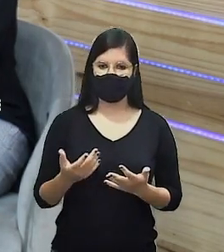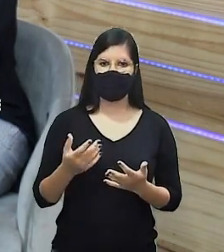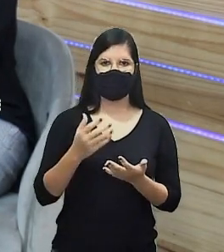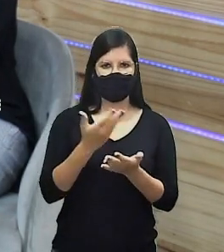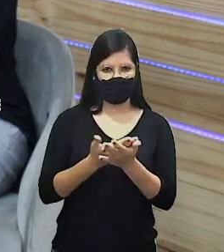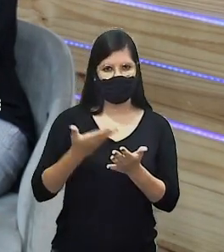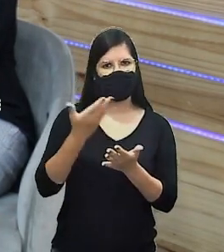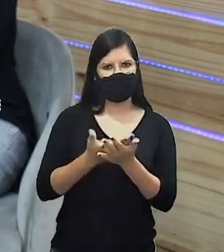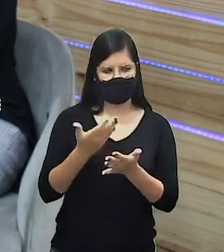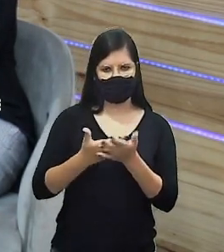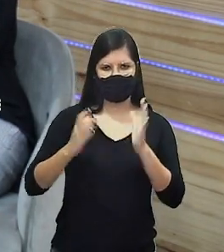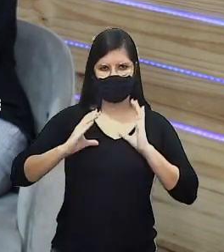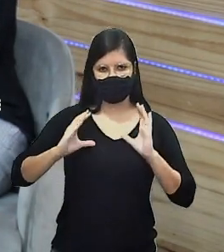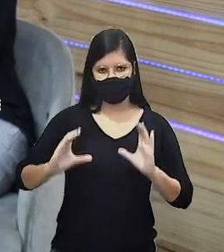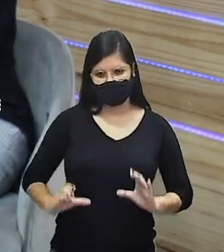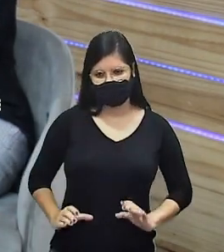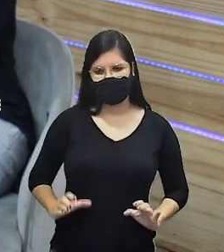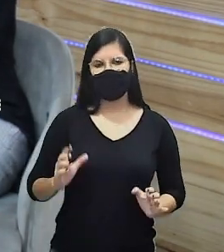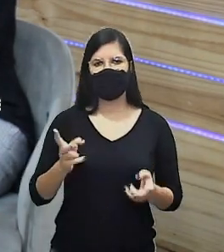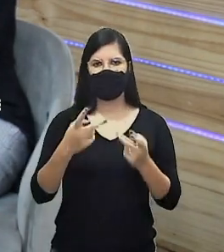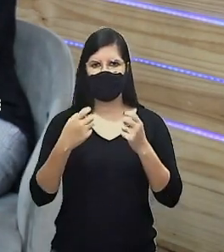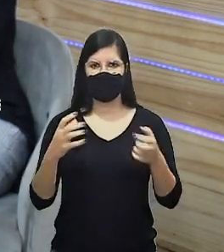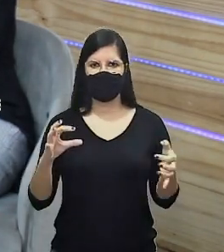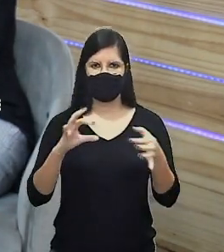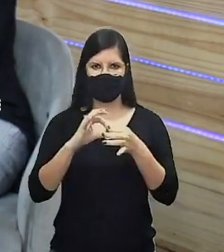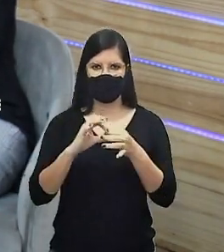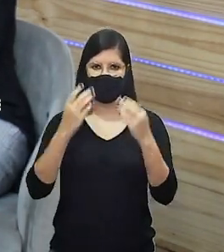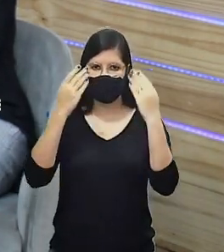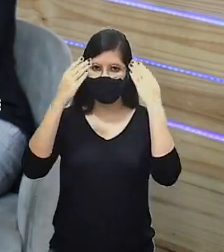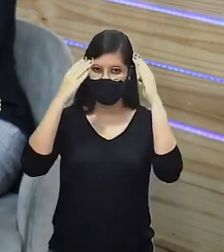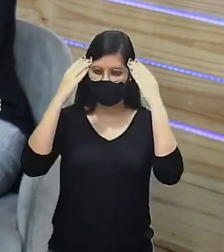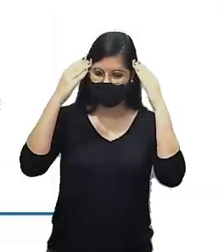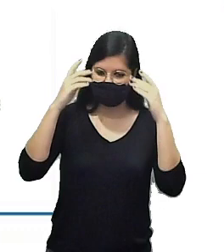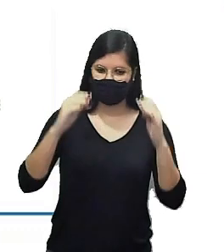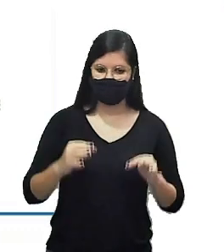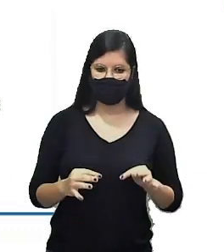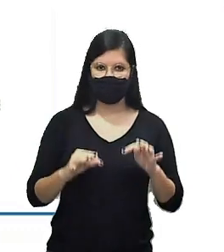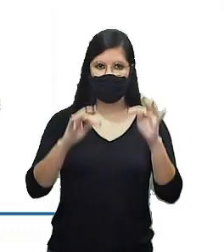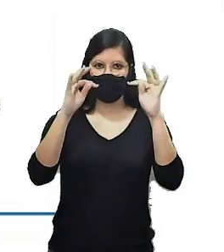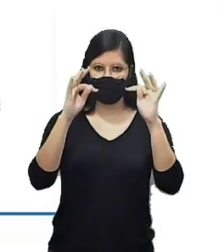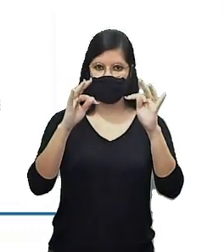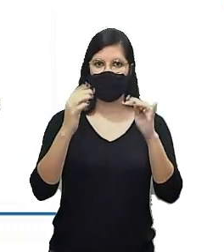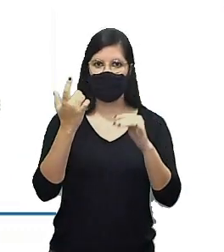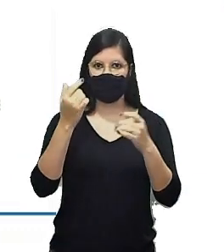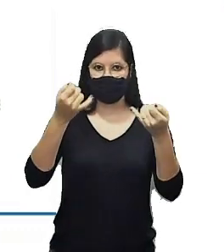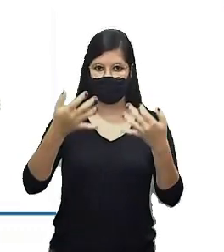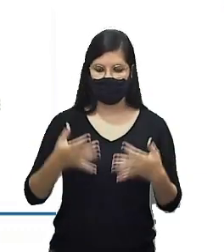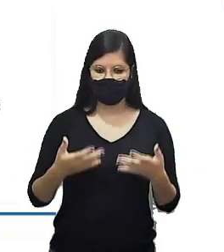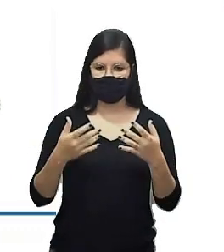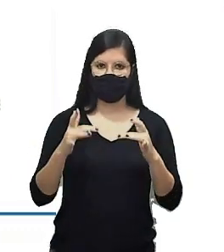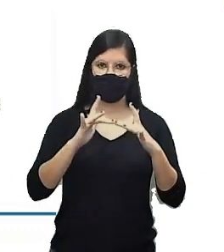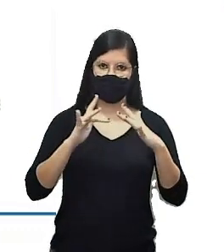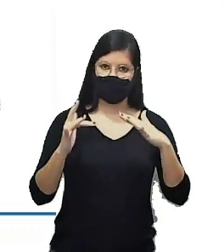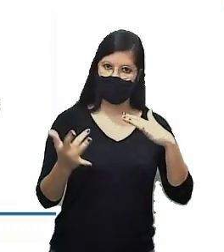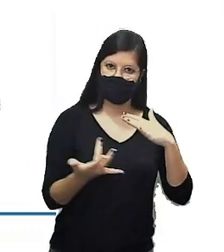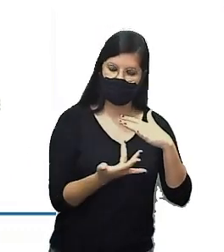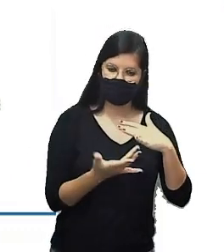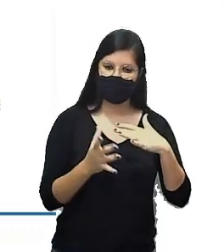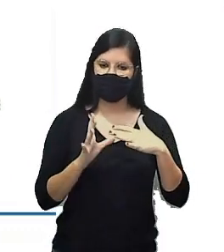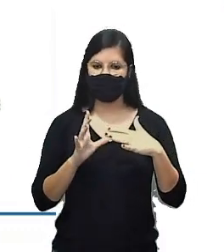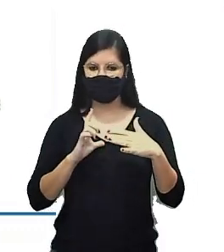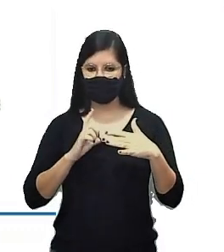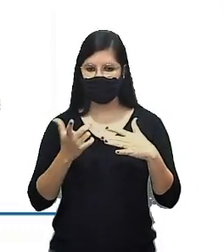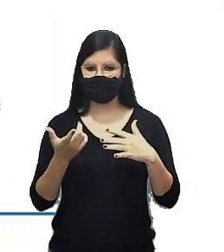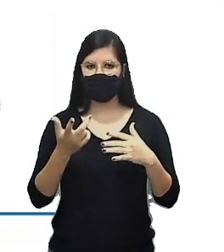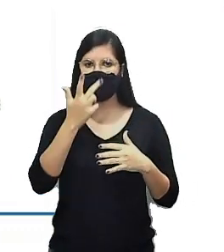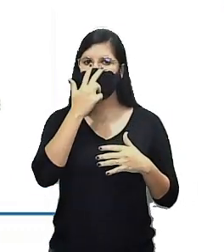estudos comportamentais que associam a questão da psicologia com o uso de tecnologias e que se fala que as redes sociais, muitas vezes,